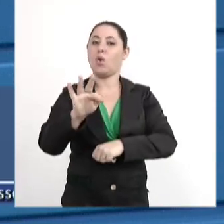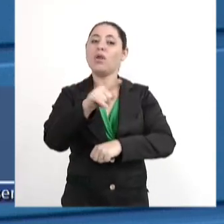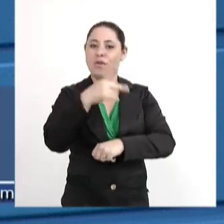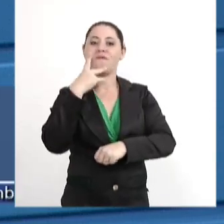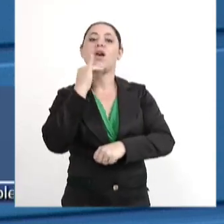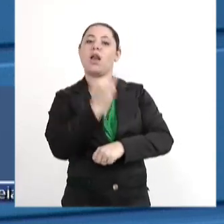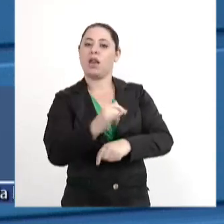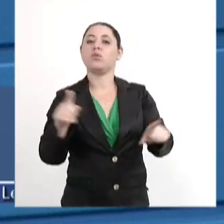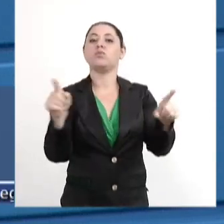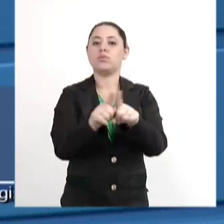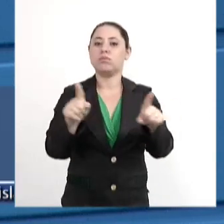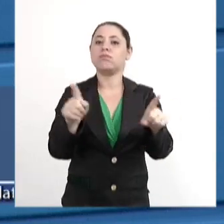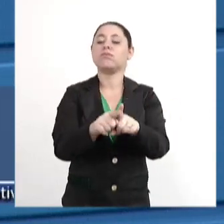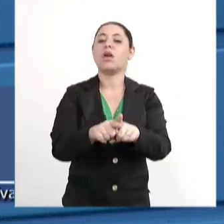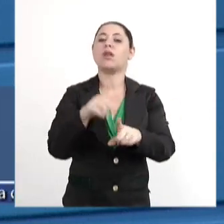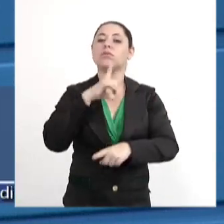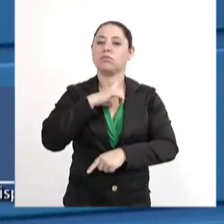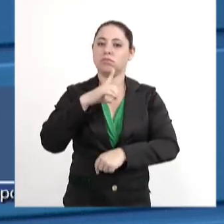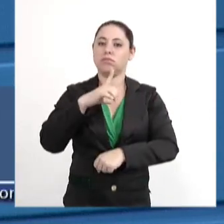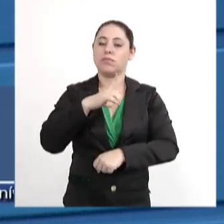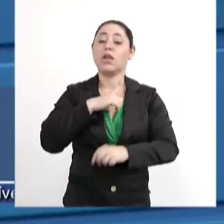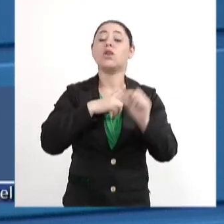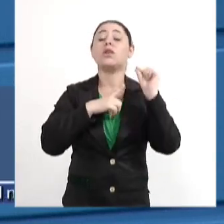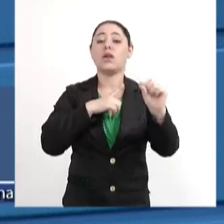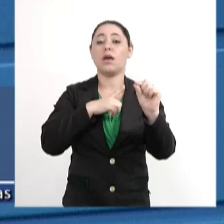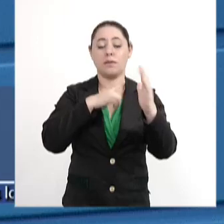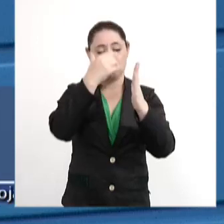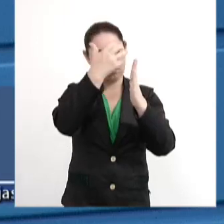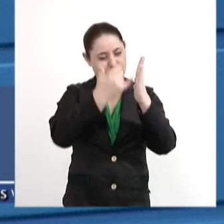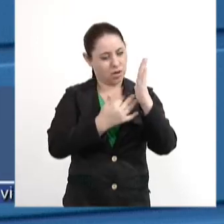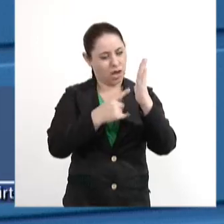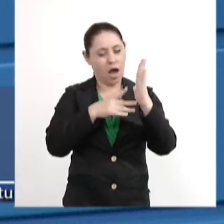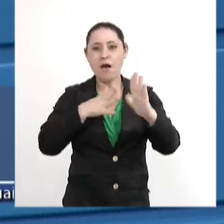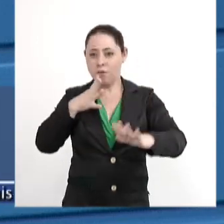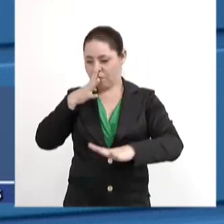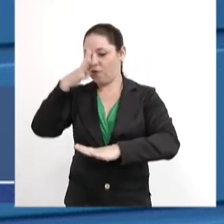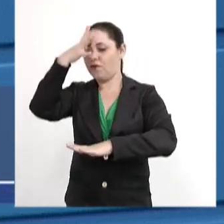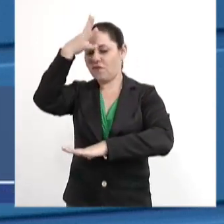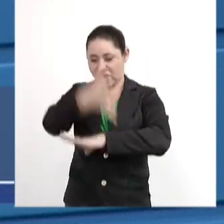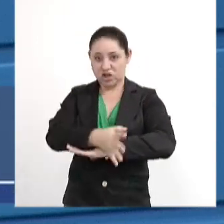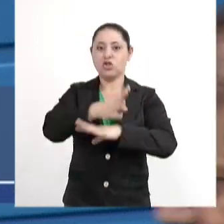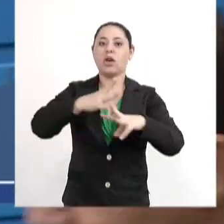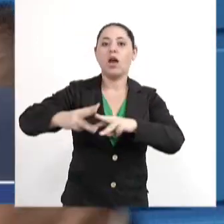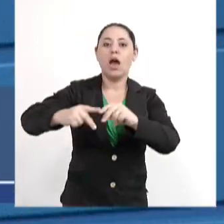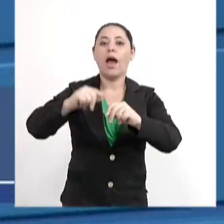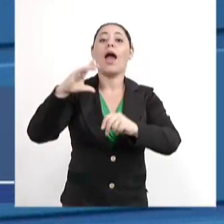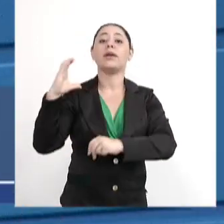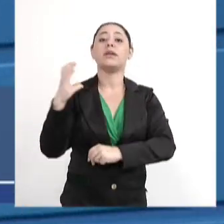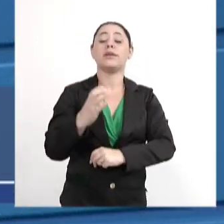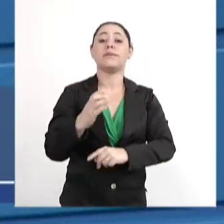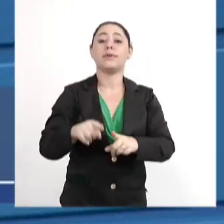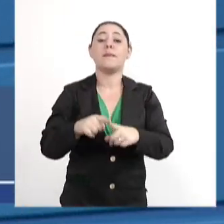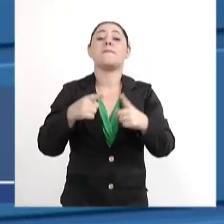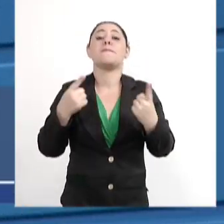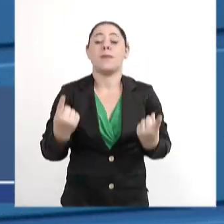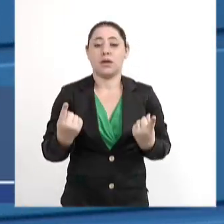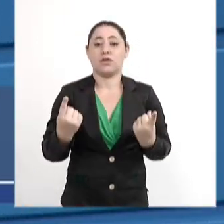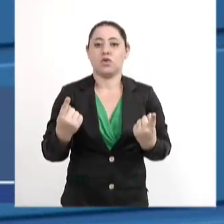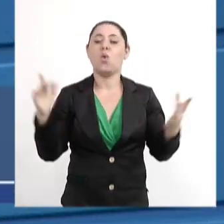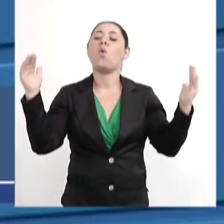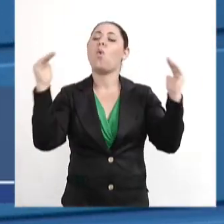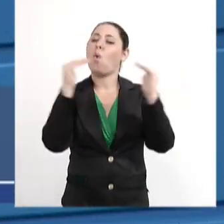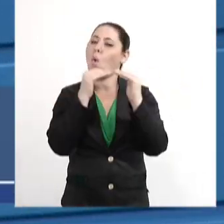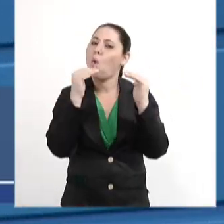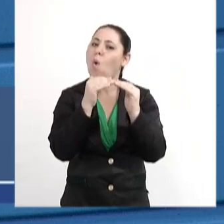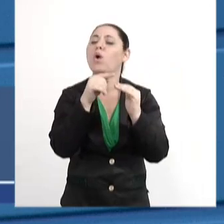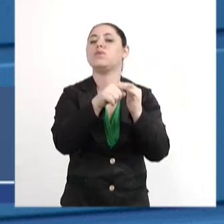Excelência está citando aí, existe que invadir propriedade privada é crime. Mas concordo plenamente